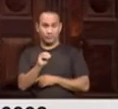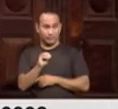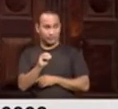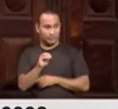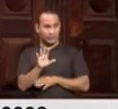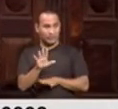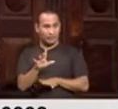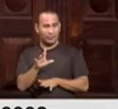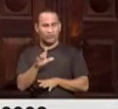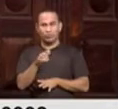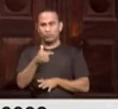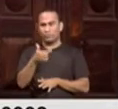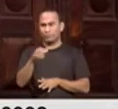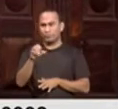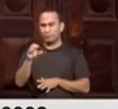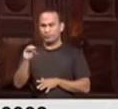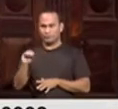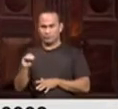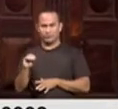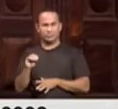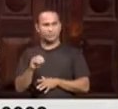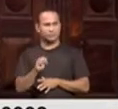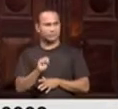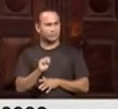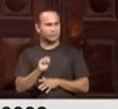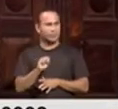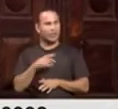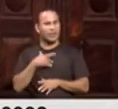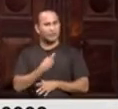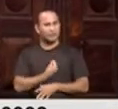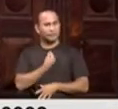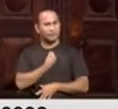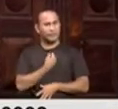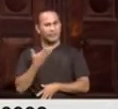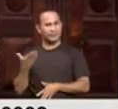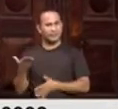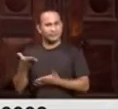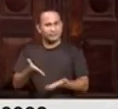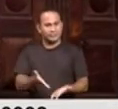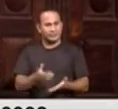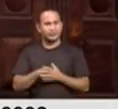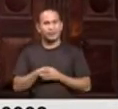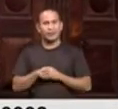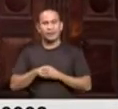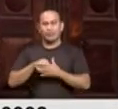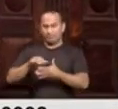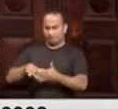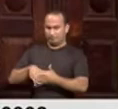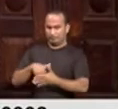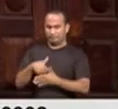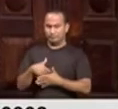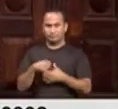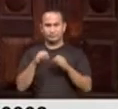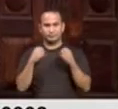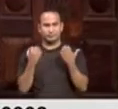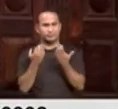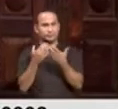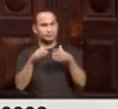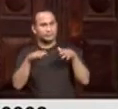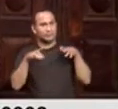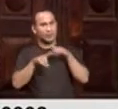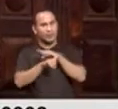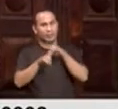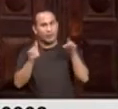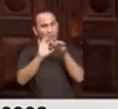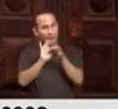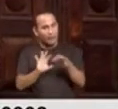de 2008. Eu estava aqui. Fui um dos deputados que, aqui, deste plenário, defendeu que não se soltasse. Foram